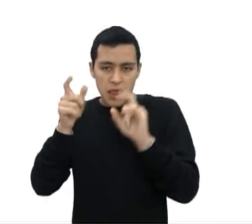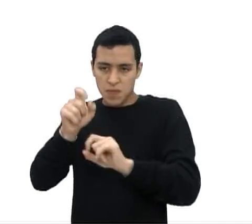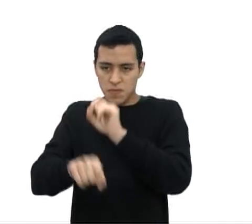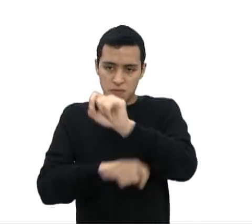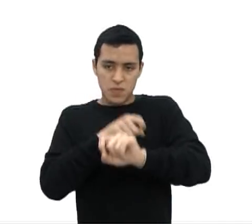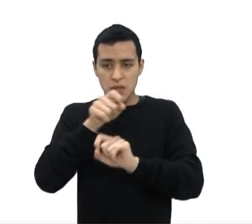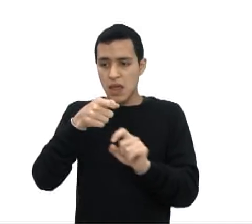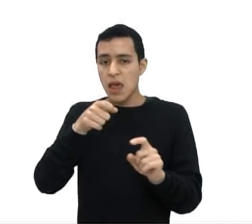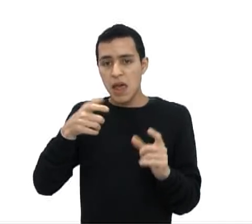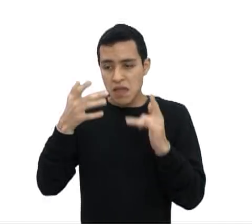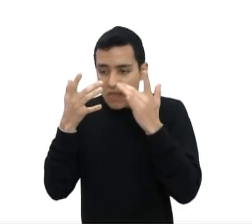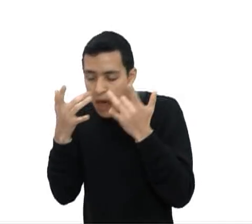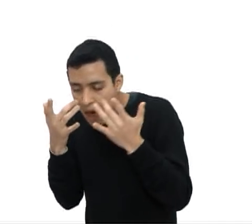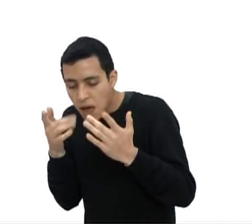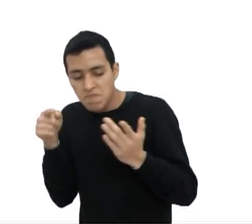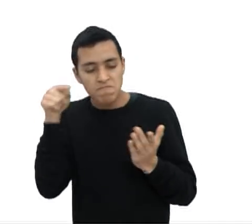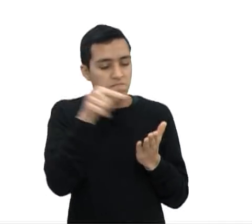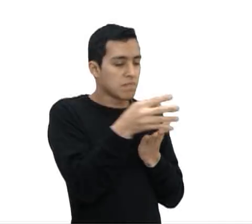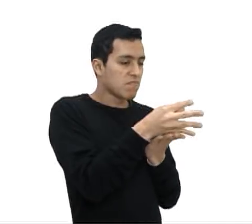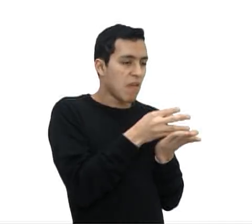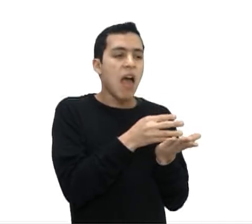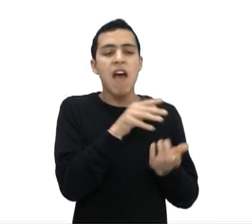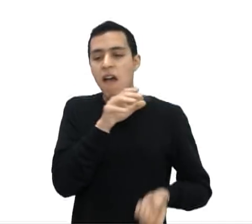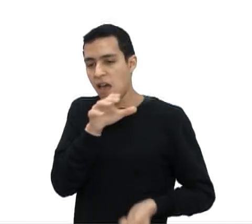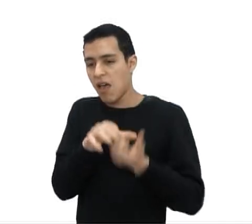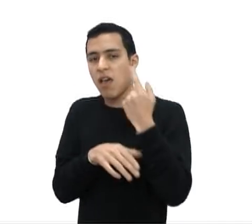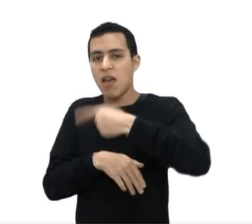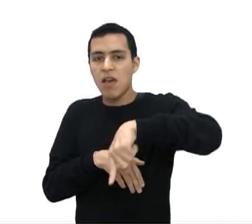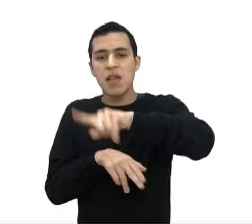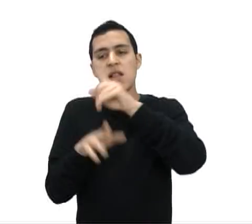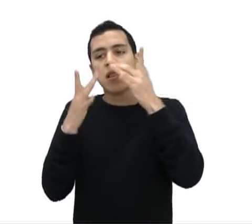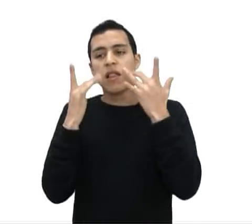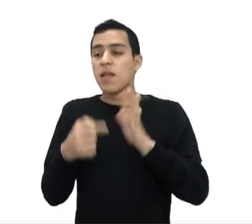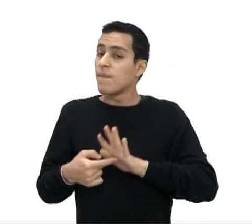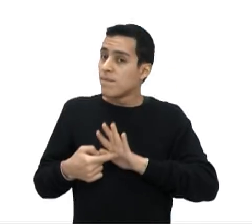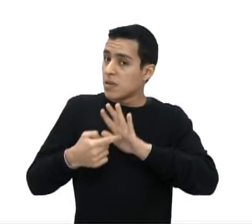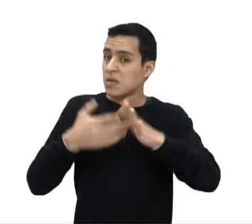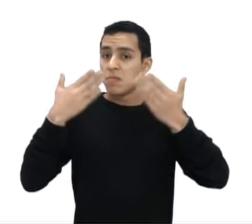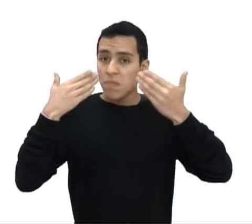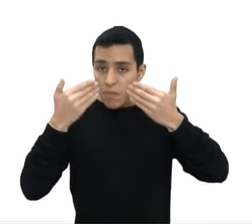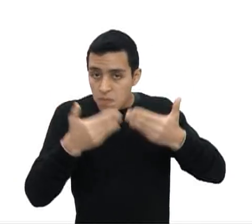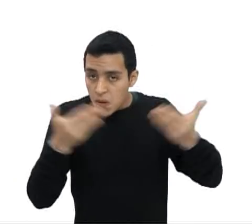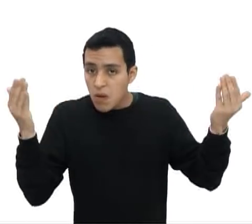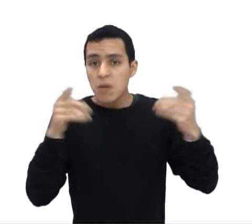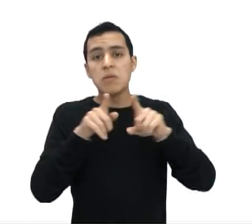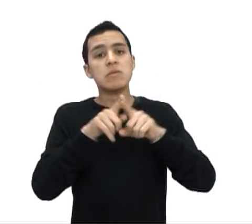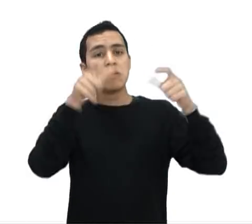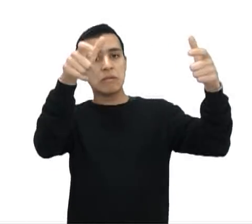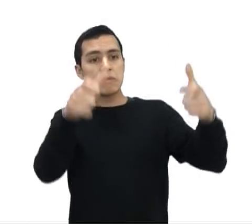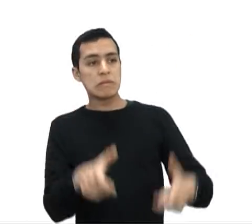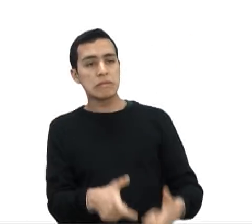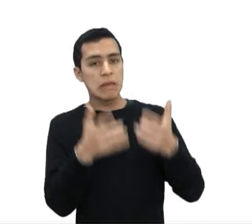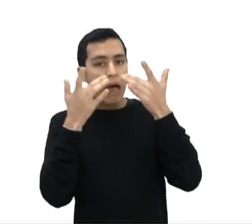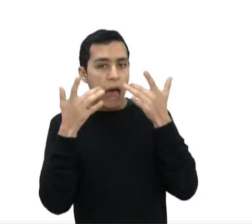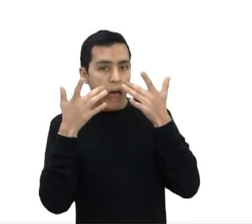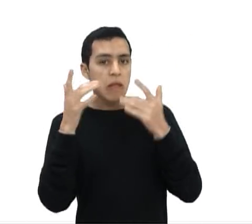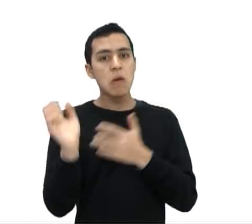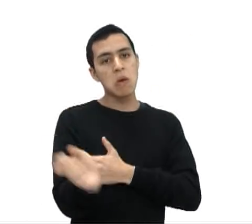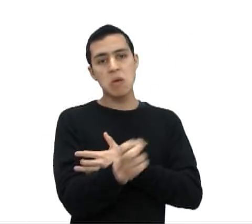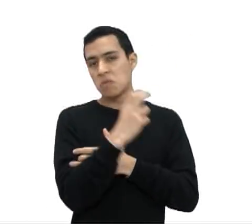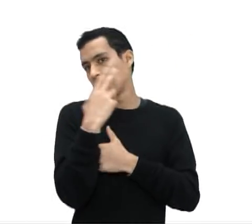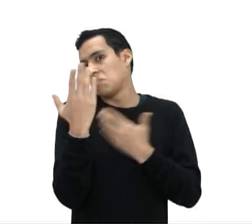utilizadas aí para fazer apresentações em público, né, em um teatro, enfim, ou às